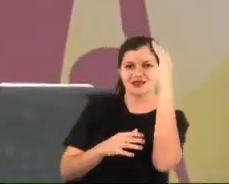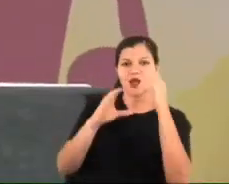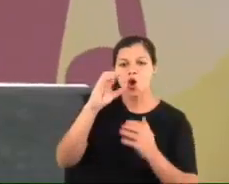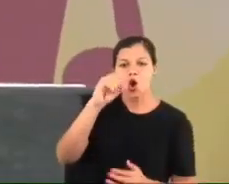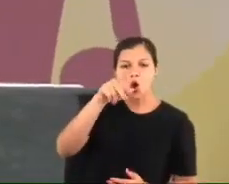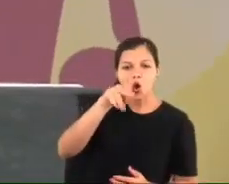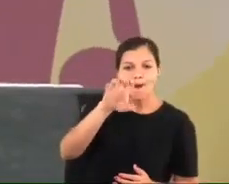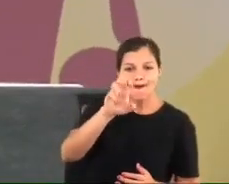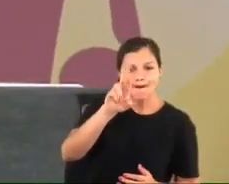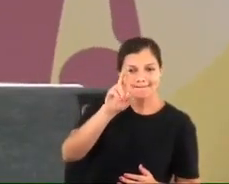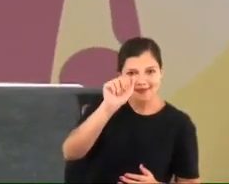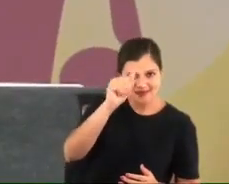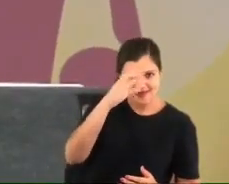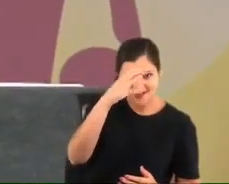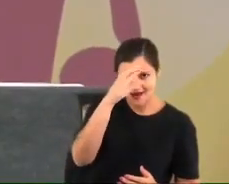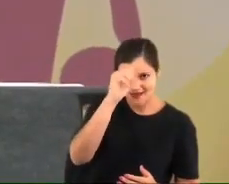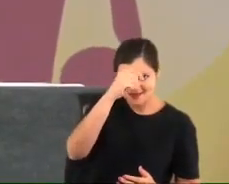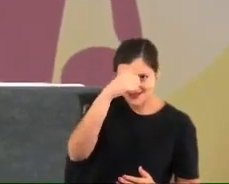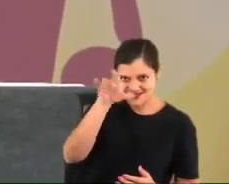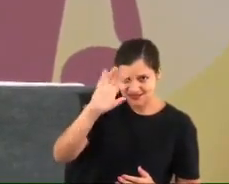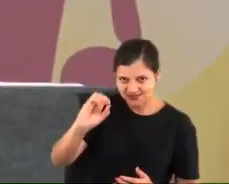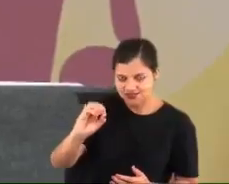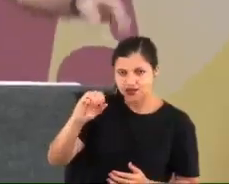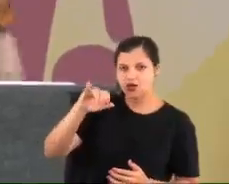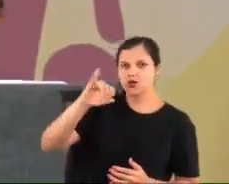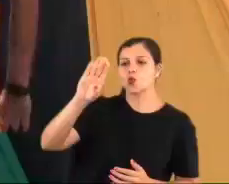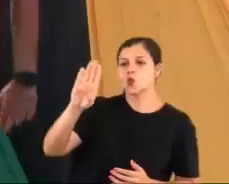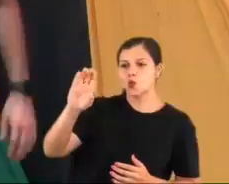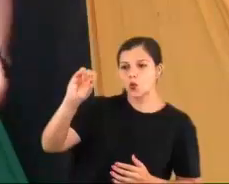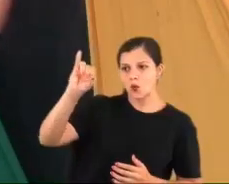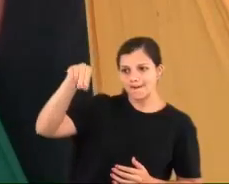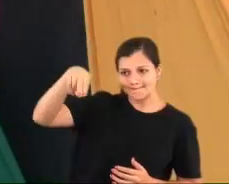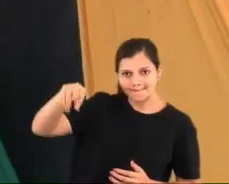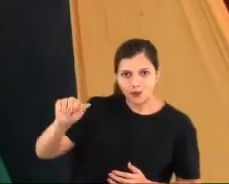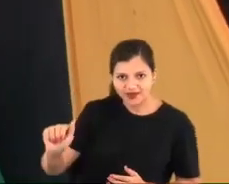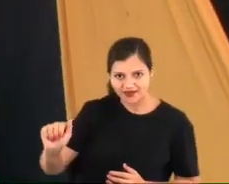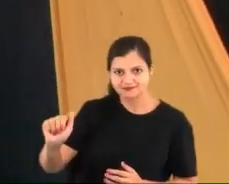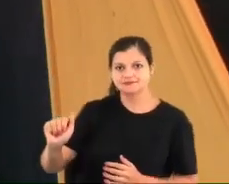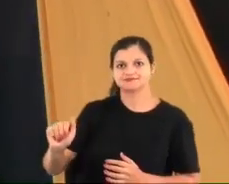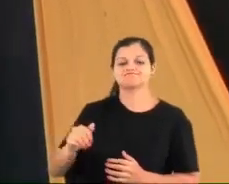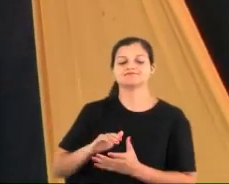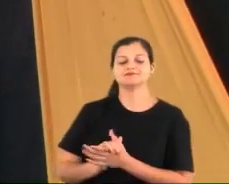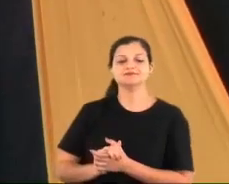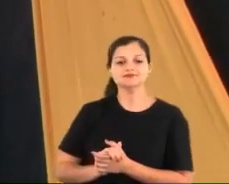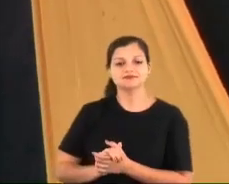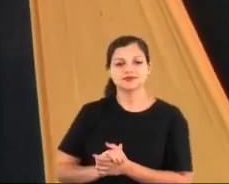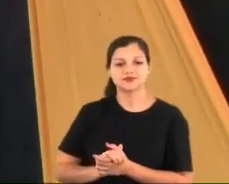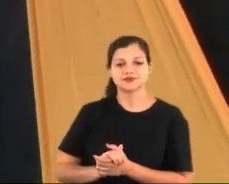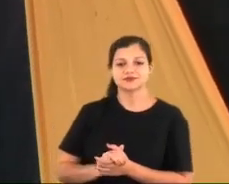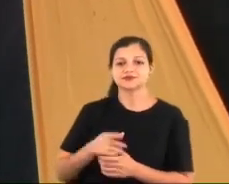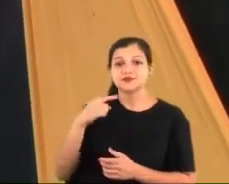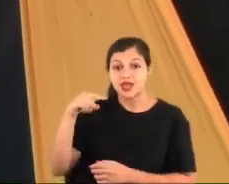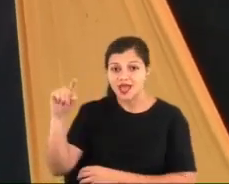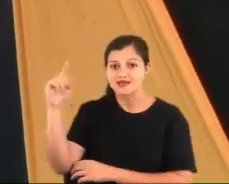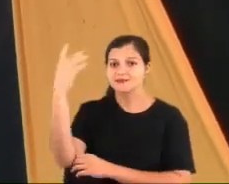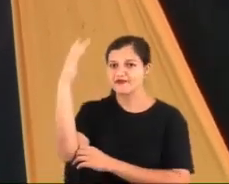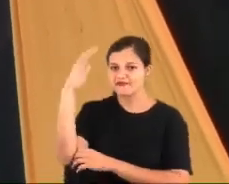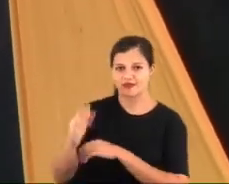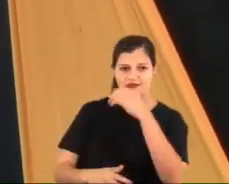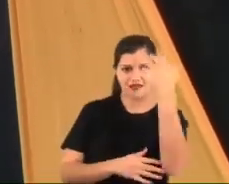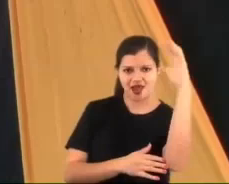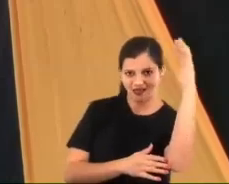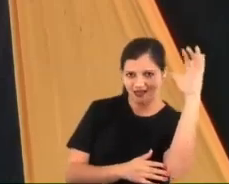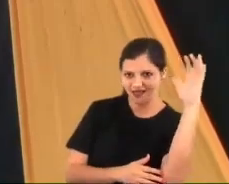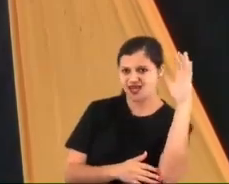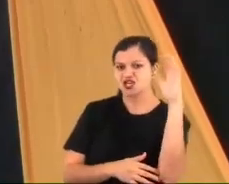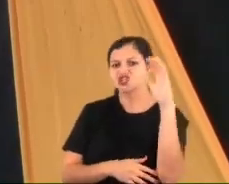que não sabe o que é Operação Boina, né? Para os jovens aí que vão servir o exército e vão fazer a Operação Boina, Vai pegar um spoiler aqui. Ela nada mais